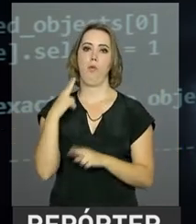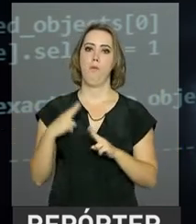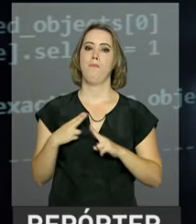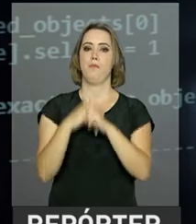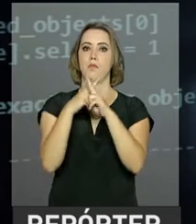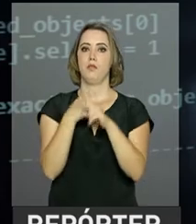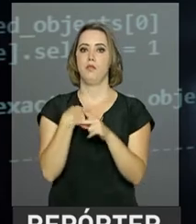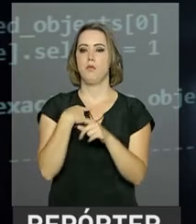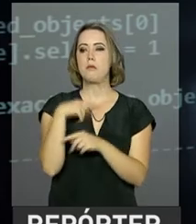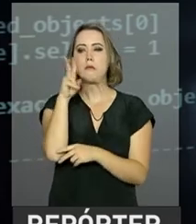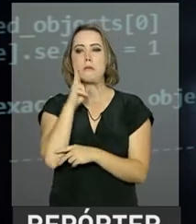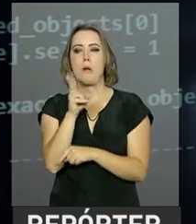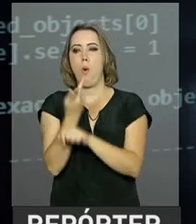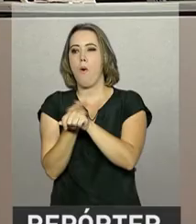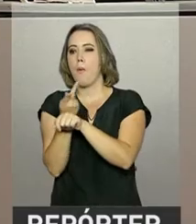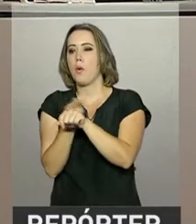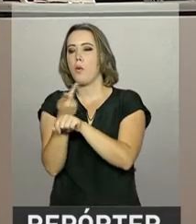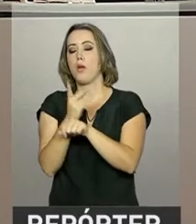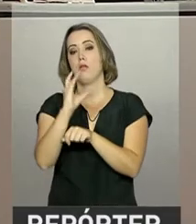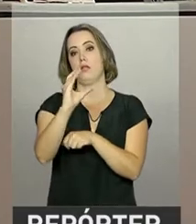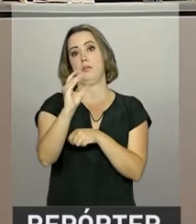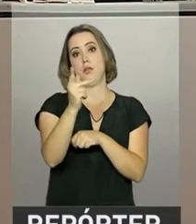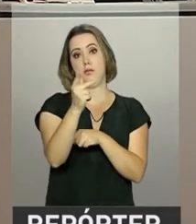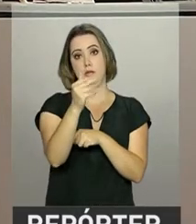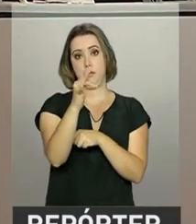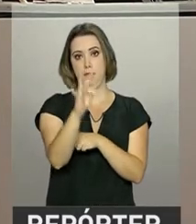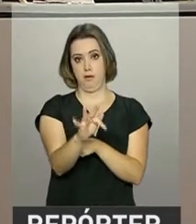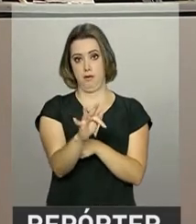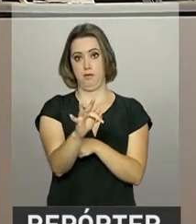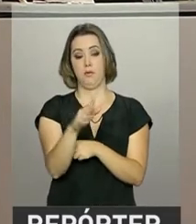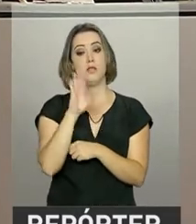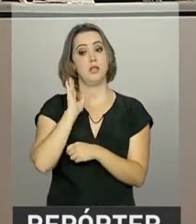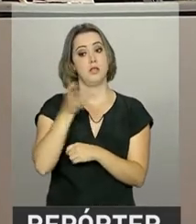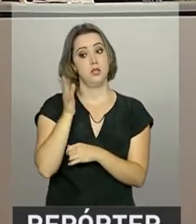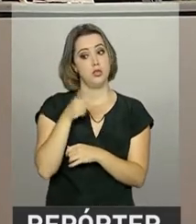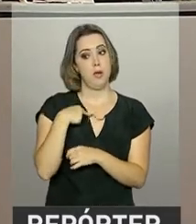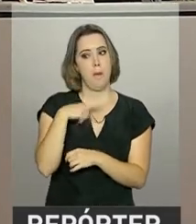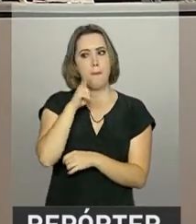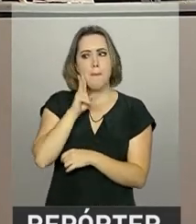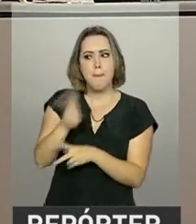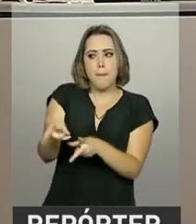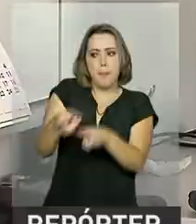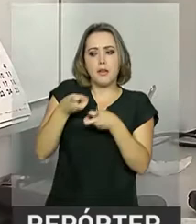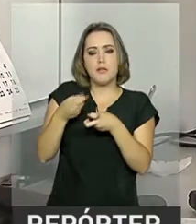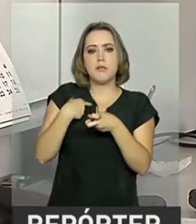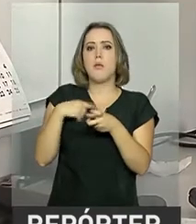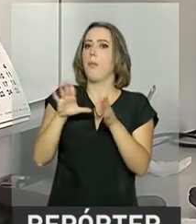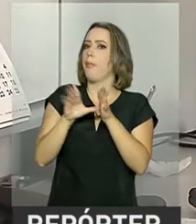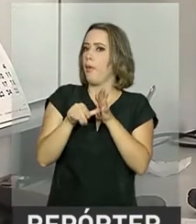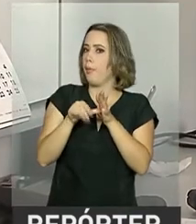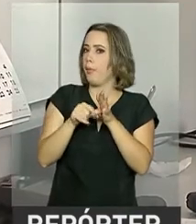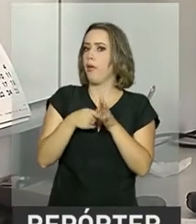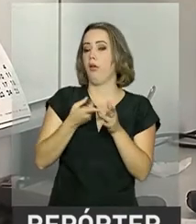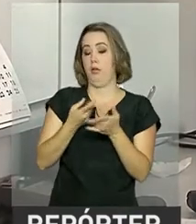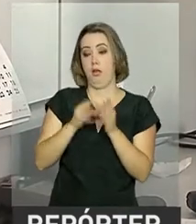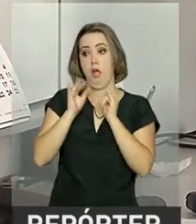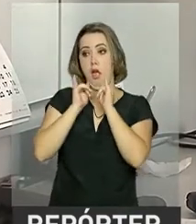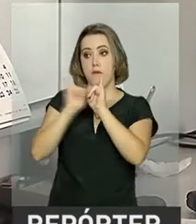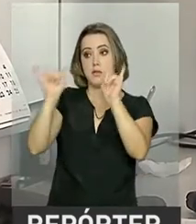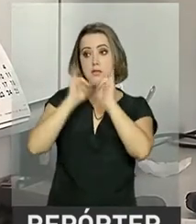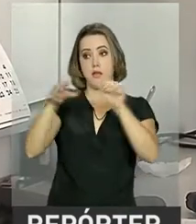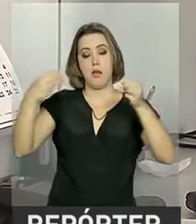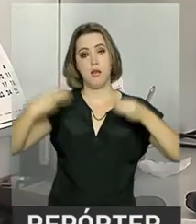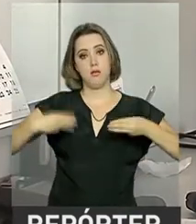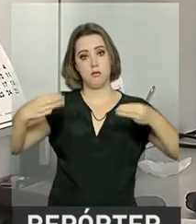o CPF do trabalhador. As fraudes comprovadas são comunicadas à Polícia Federal e quem tiver o